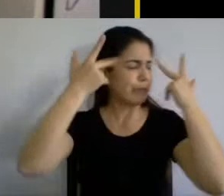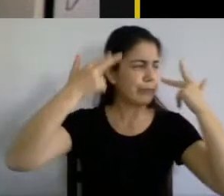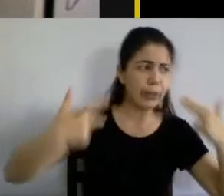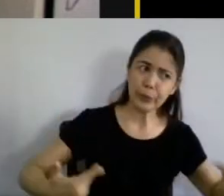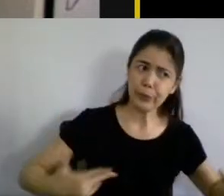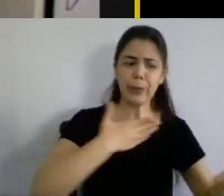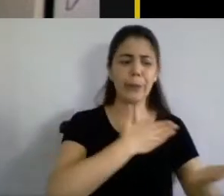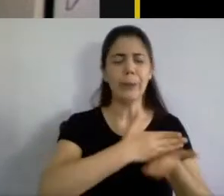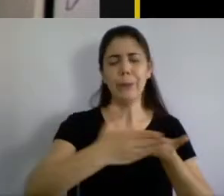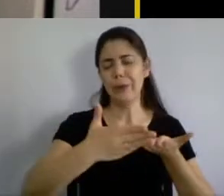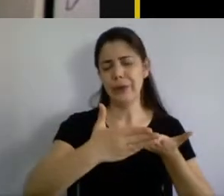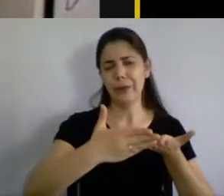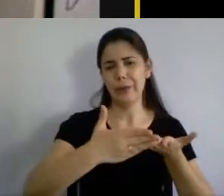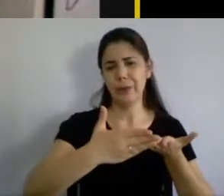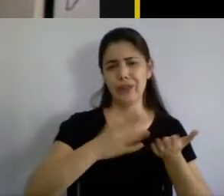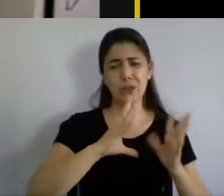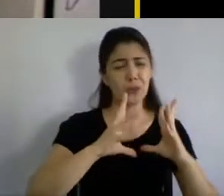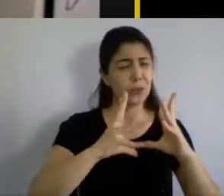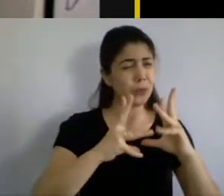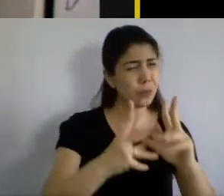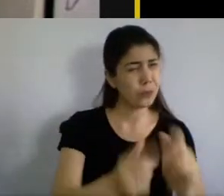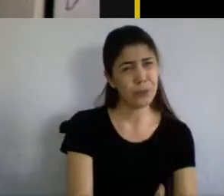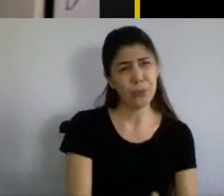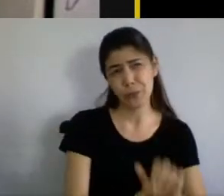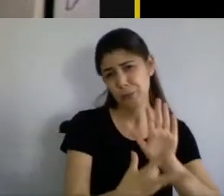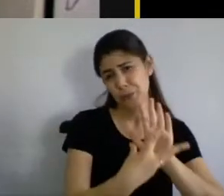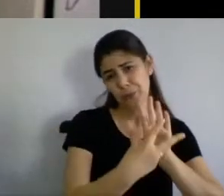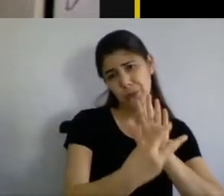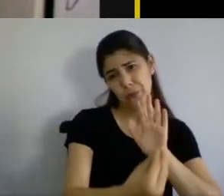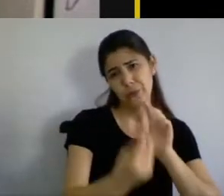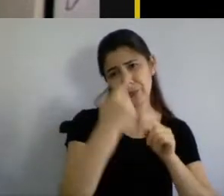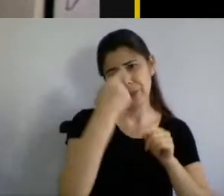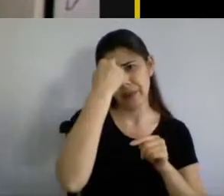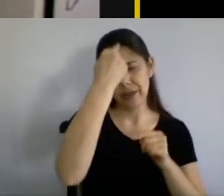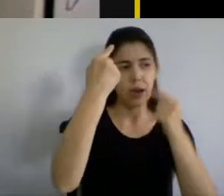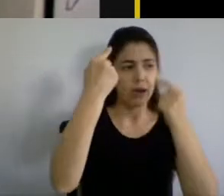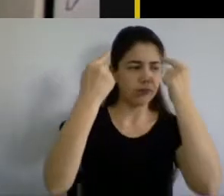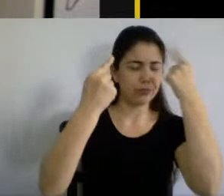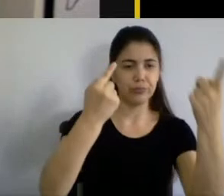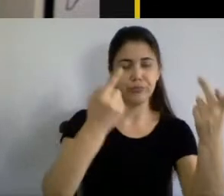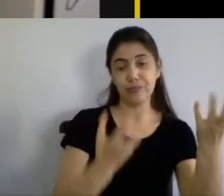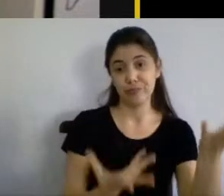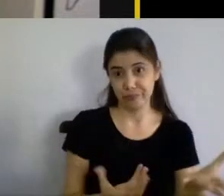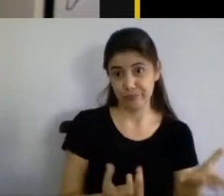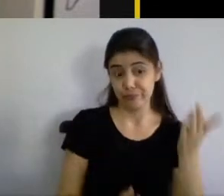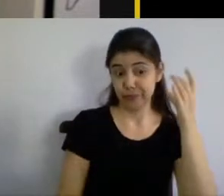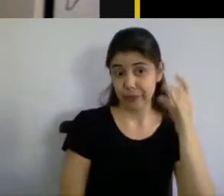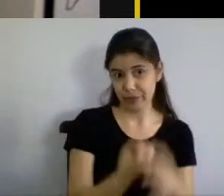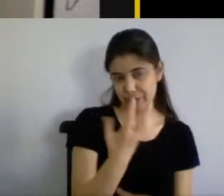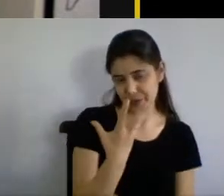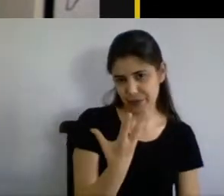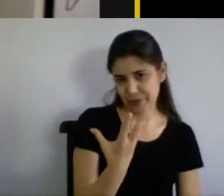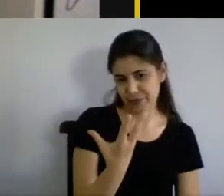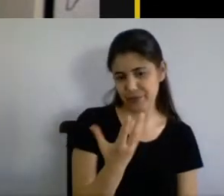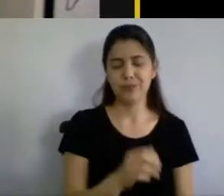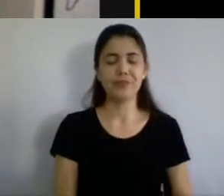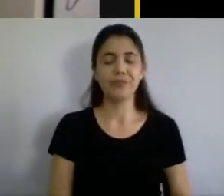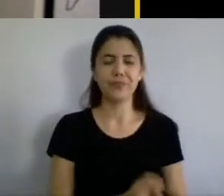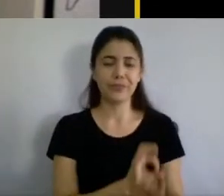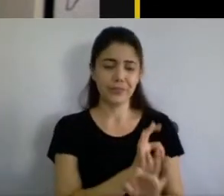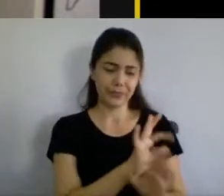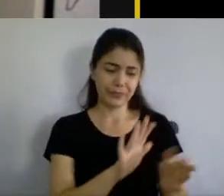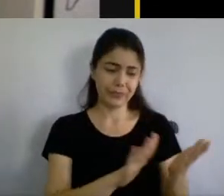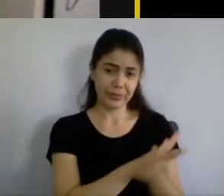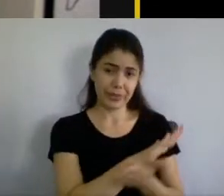por isso nada é essencial, e nada vai durar para sempre.